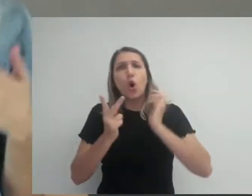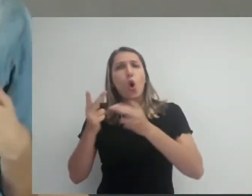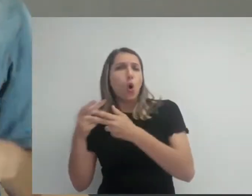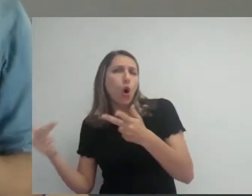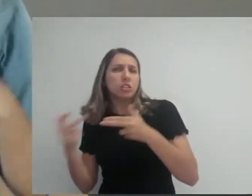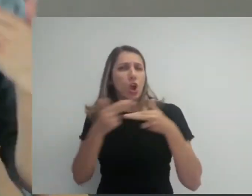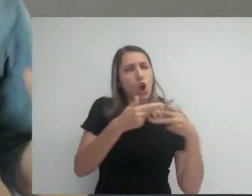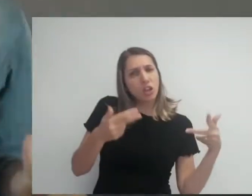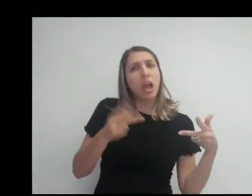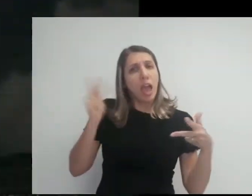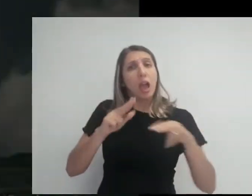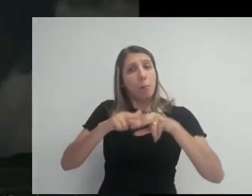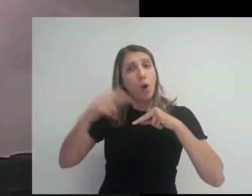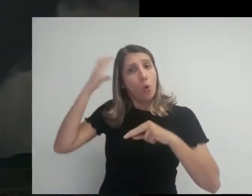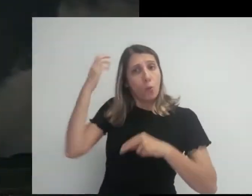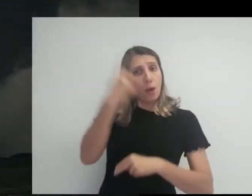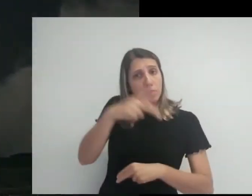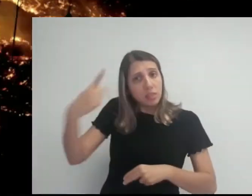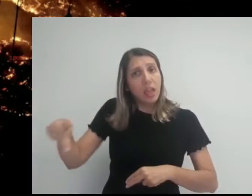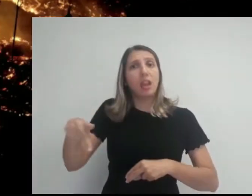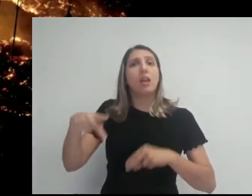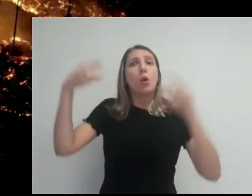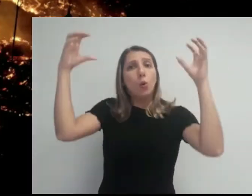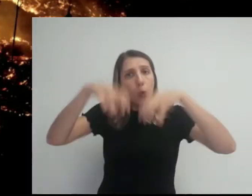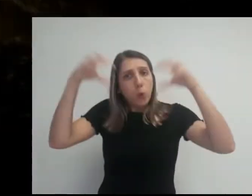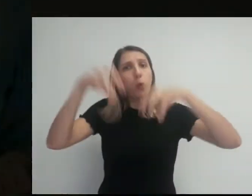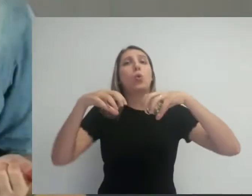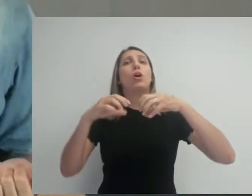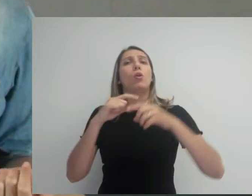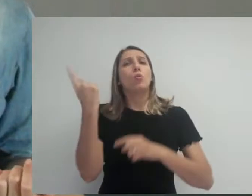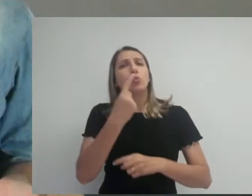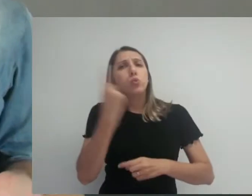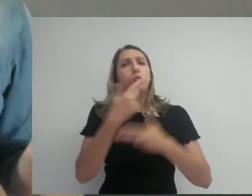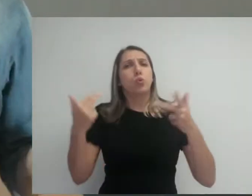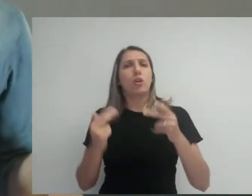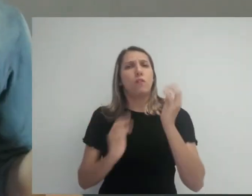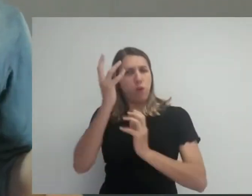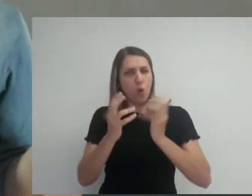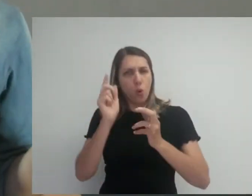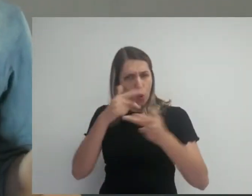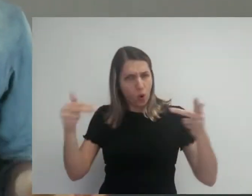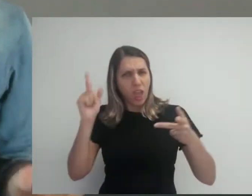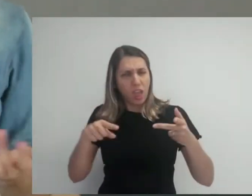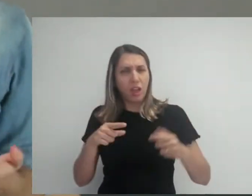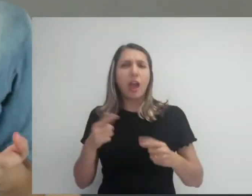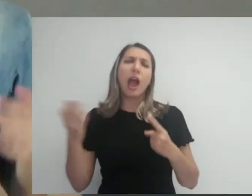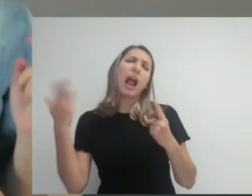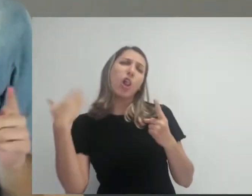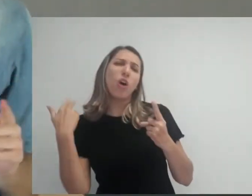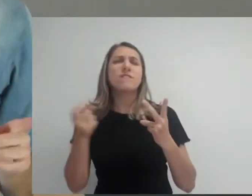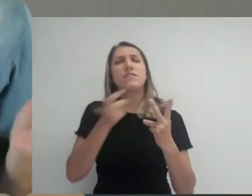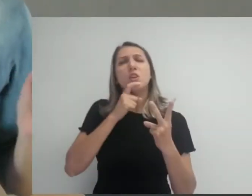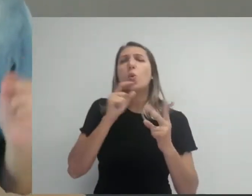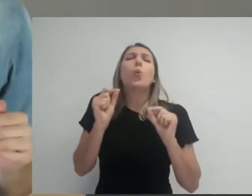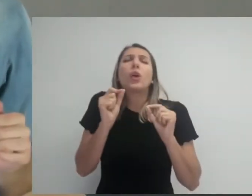coisas responsáveis pela tempestade, tornado, queimadas, etc. E o que são o calor e o frio? Que tal colocarmos